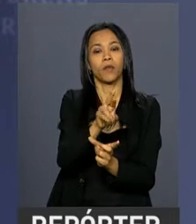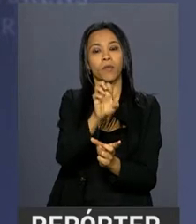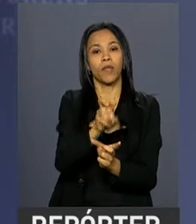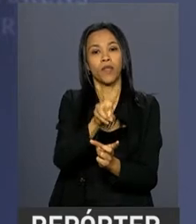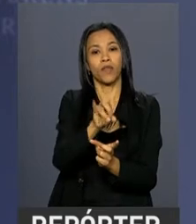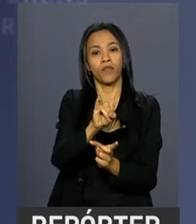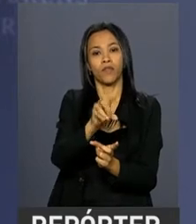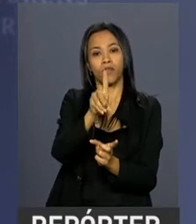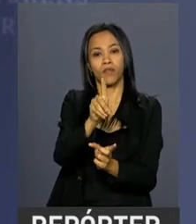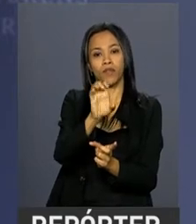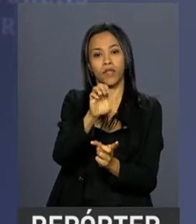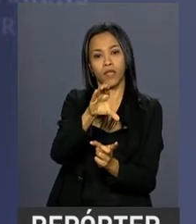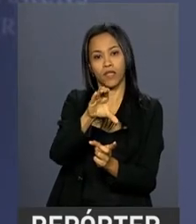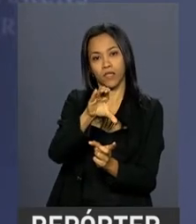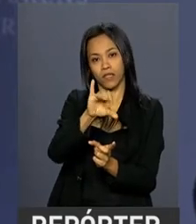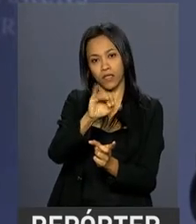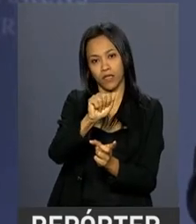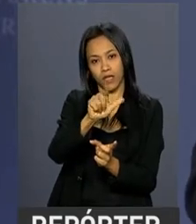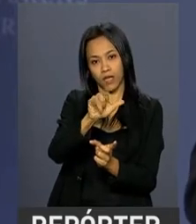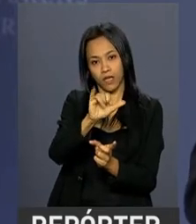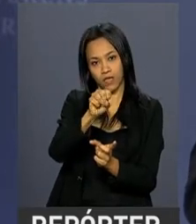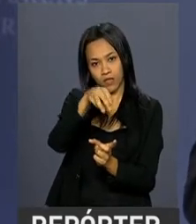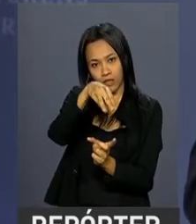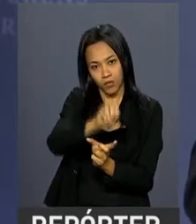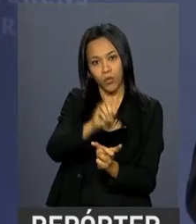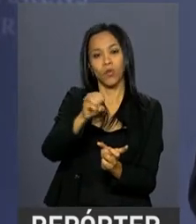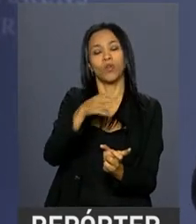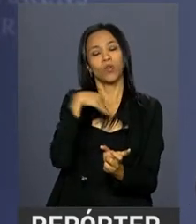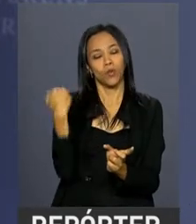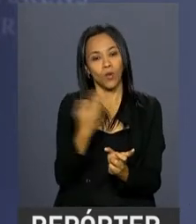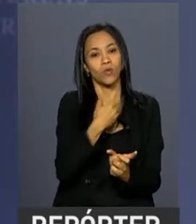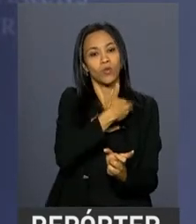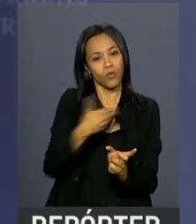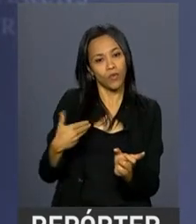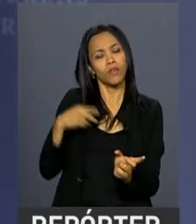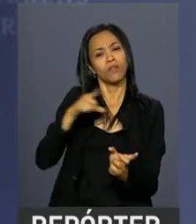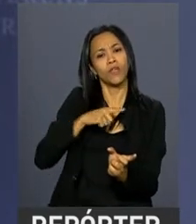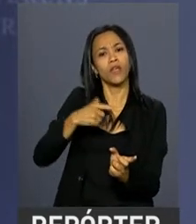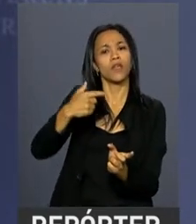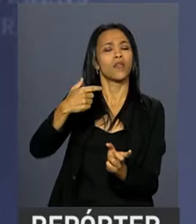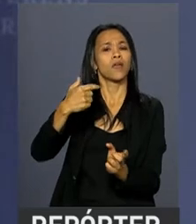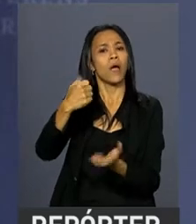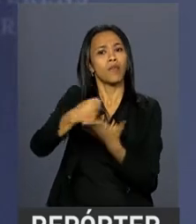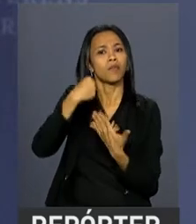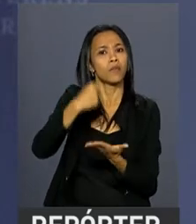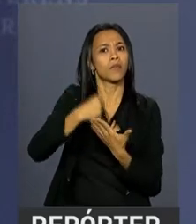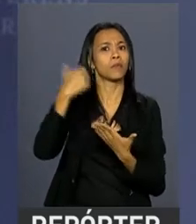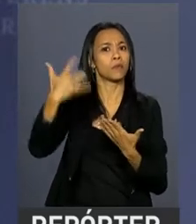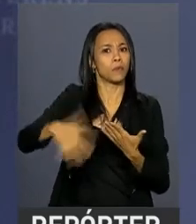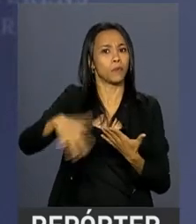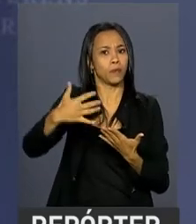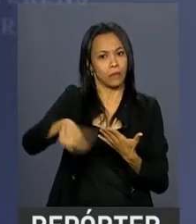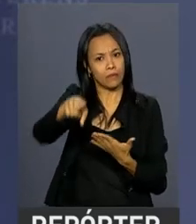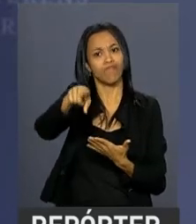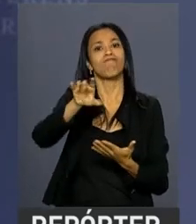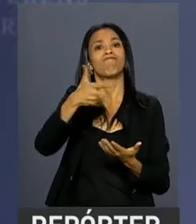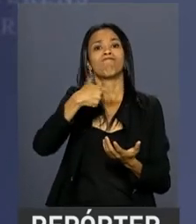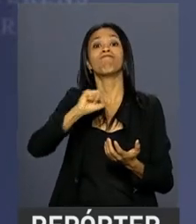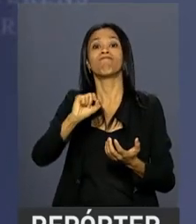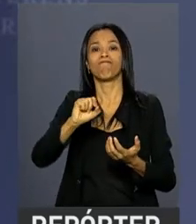faz um governo quase semi parlamentares que têm uma parceria muito grande